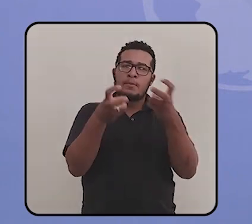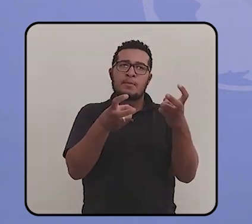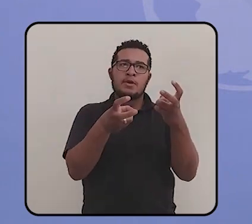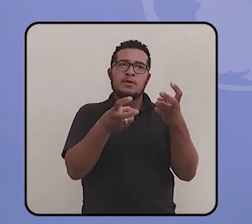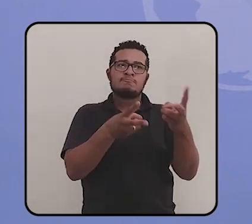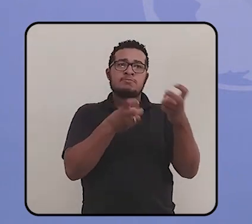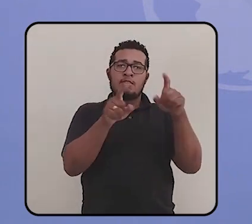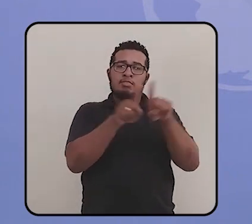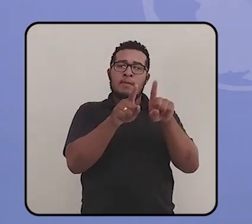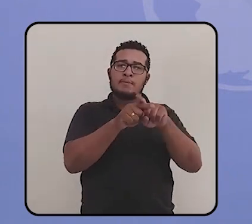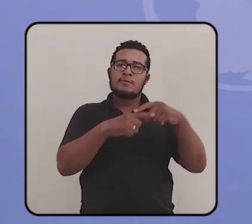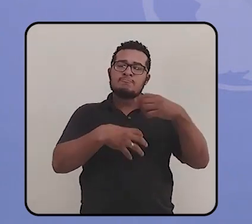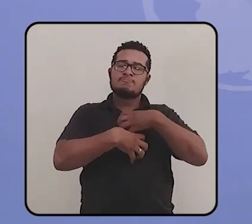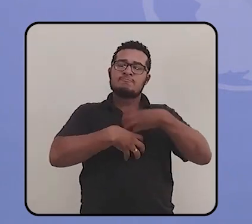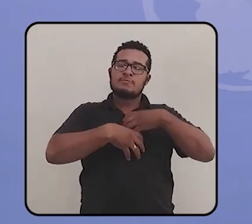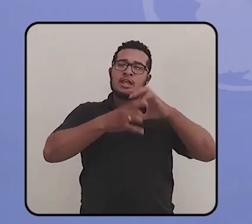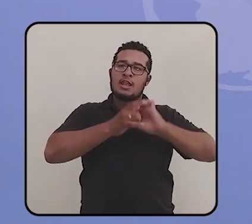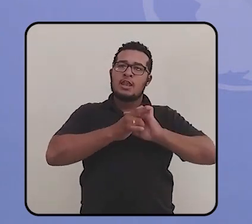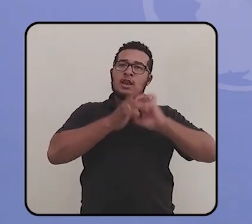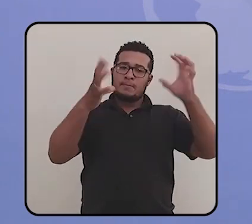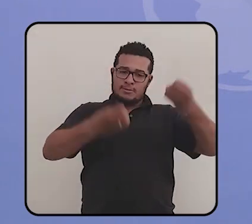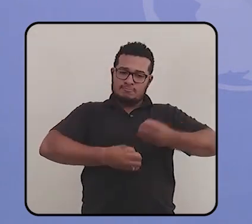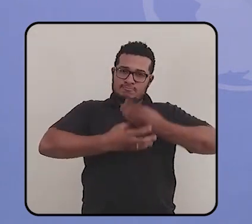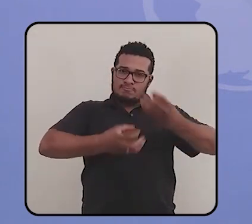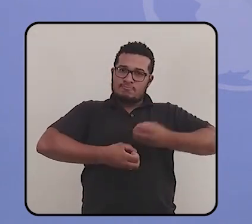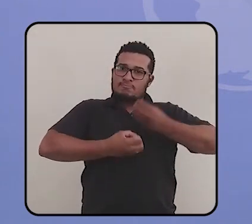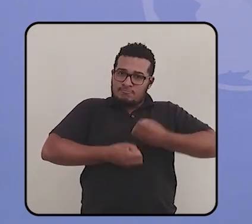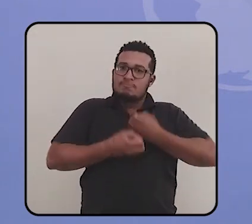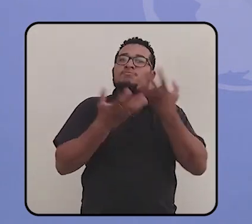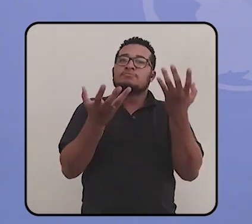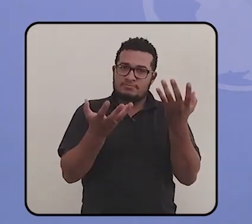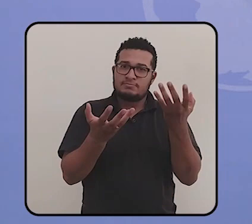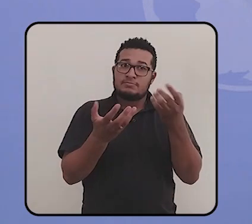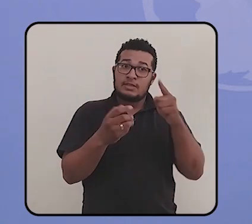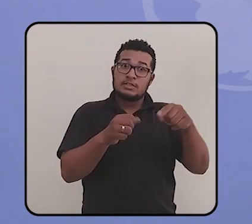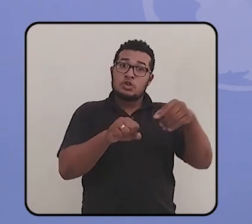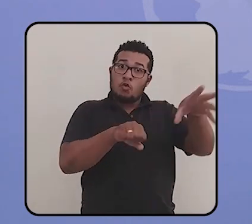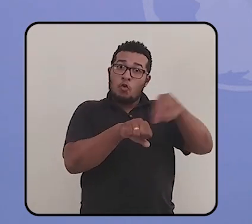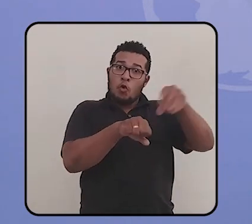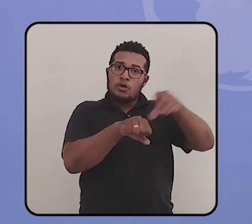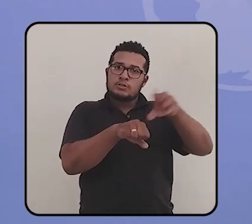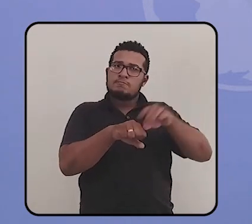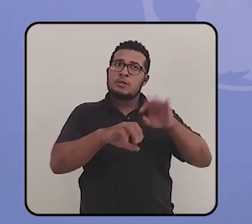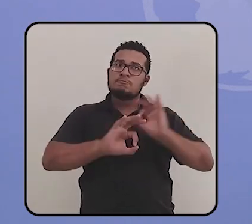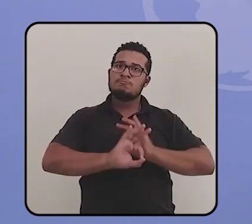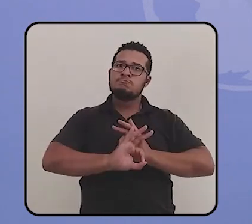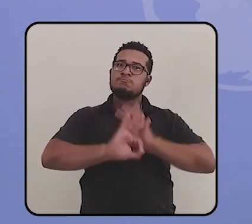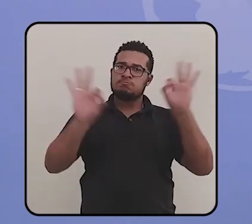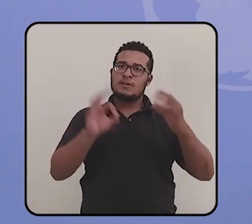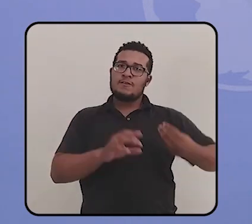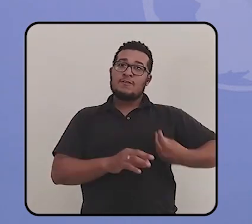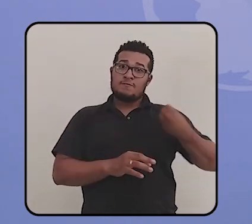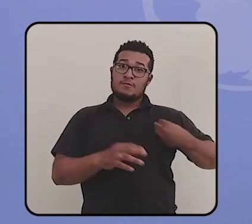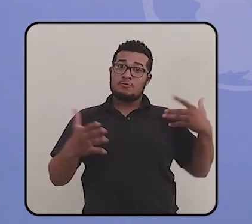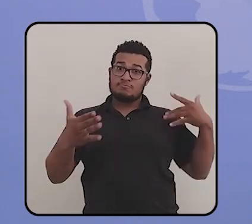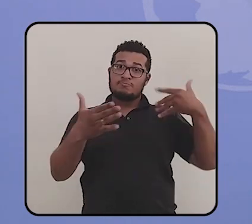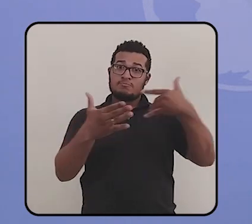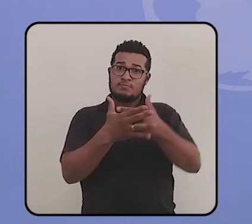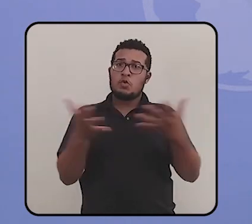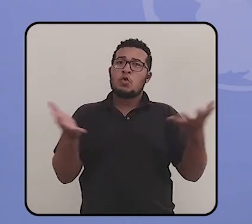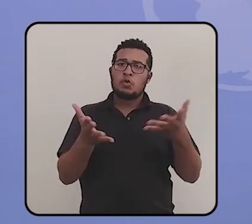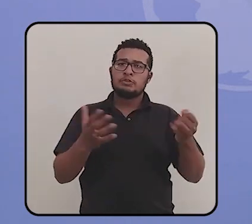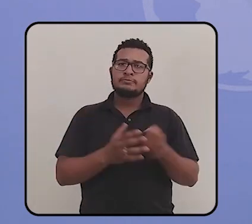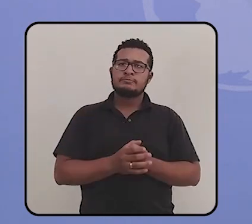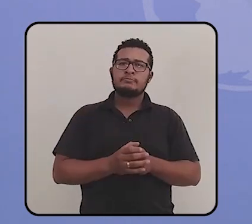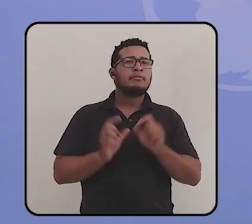expressão então isso é fantástico esses conhecimentos estão vivos no nosso dia-a-dia quem aqui não conhece aquela